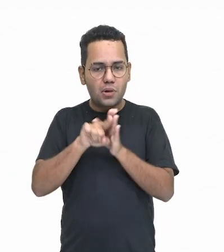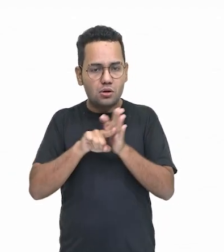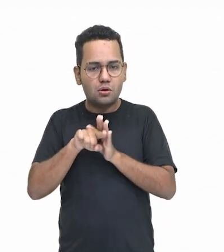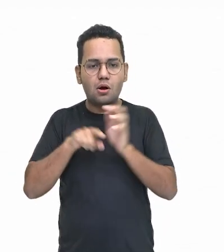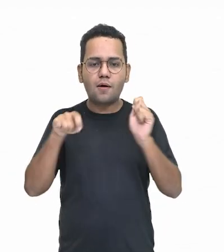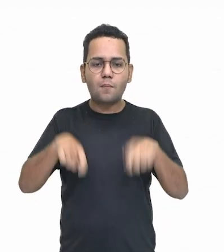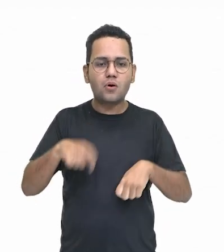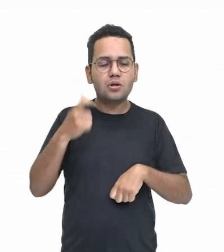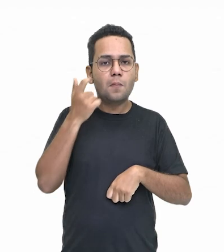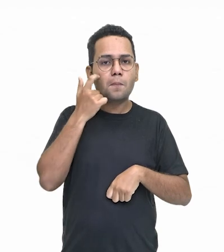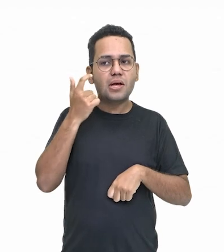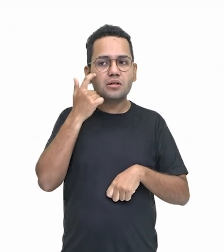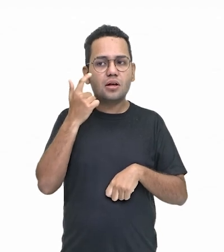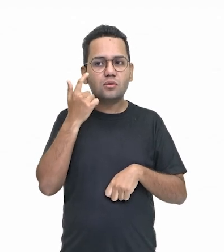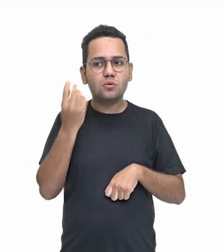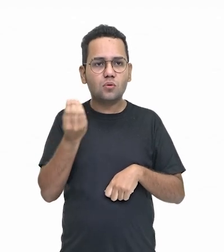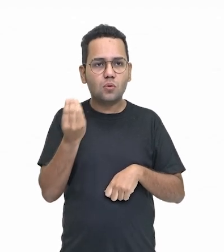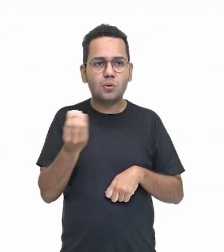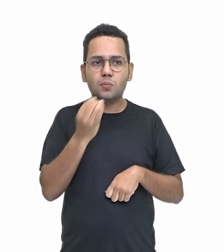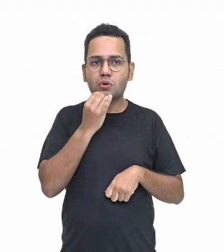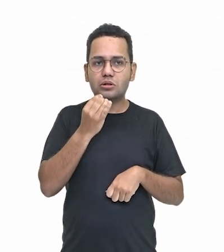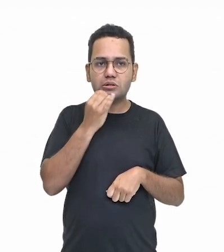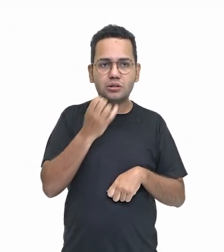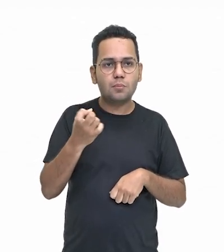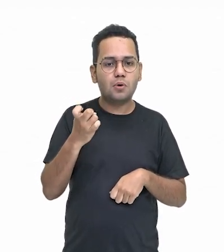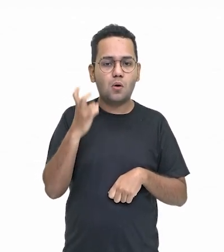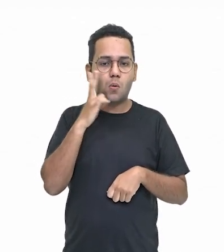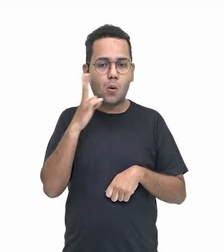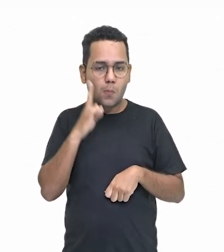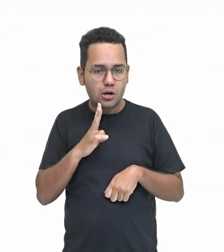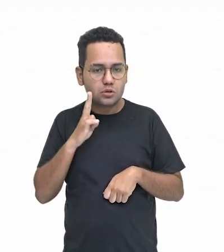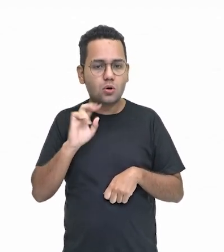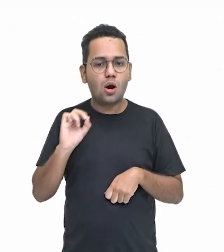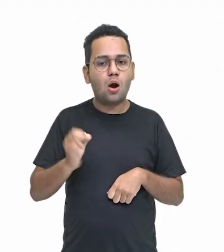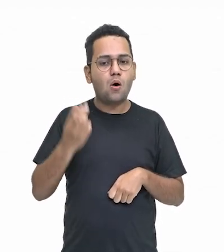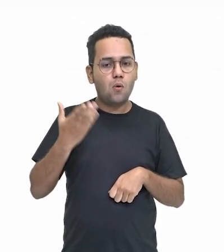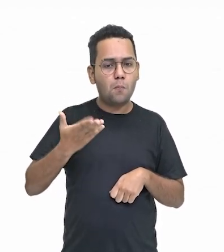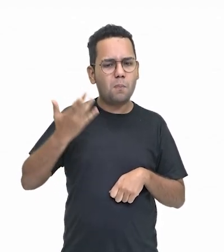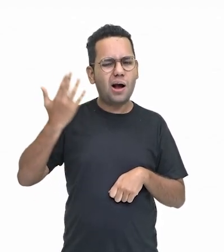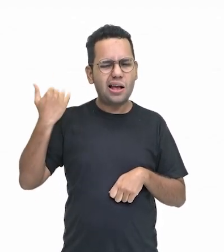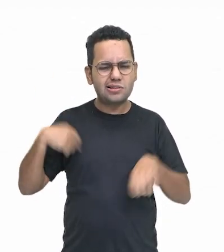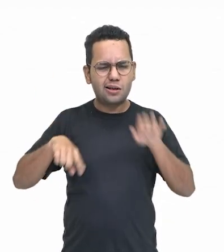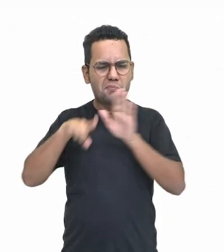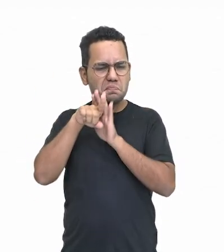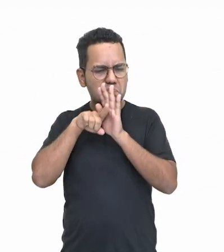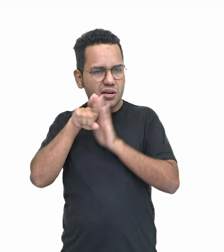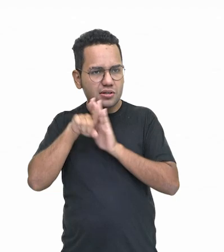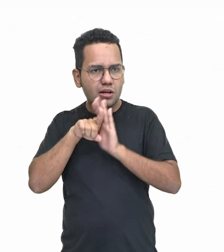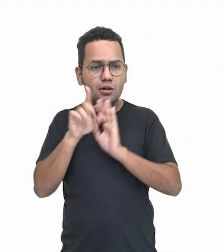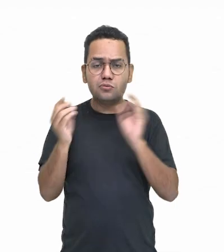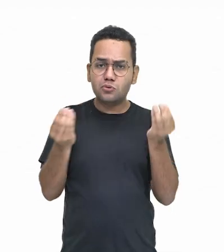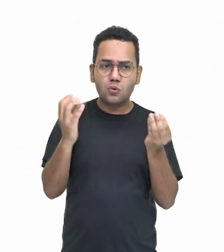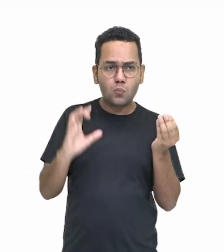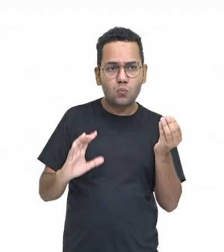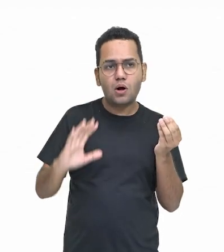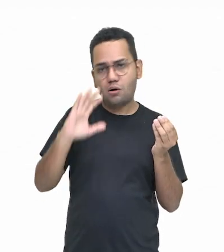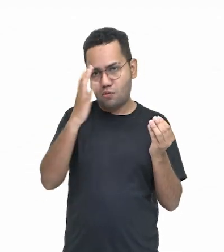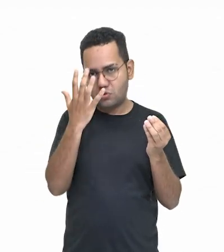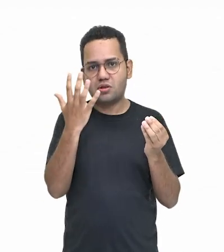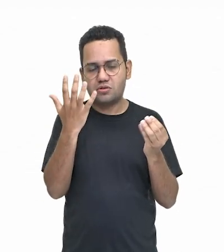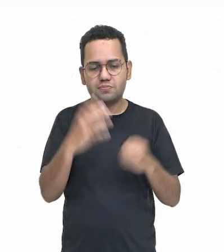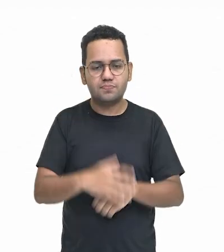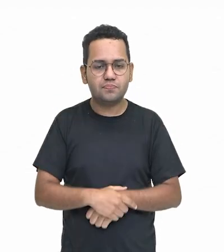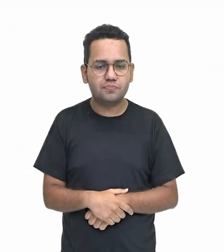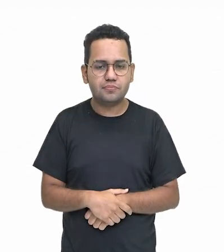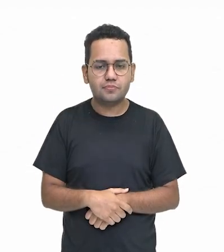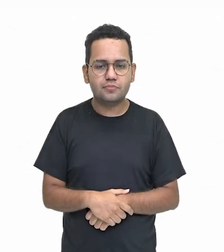uma história, um estudo do passado para compreender quais foram essas origens. Isso é